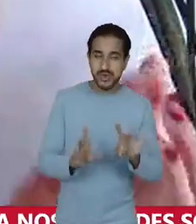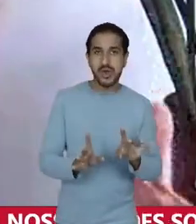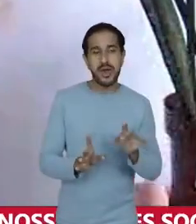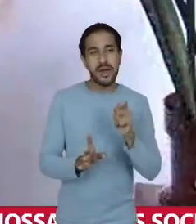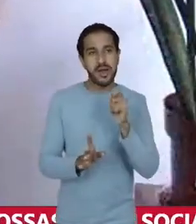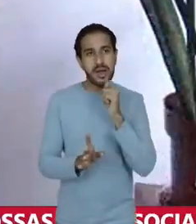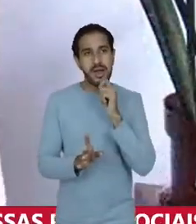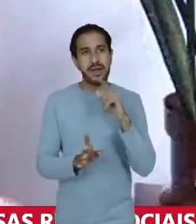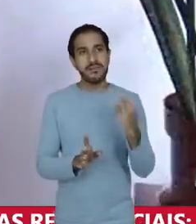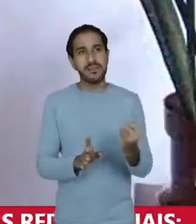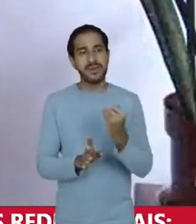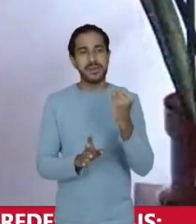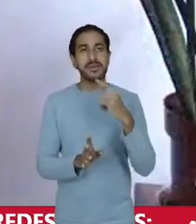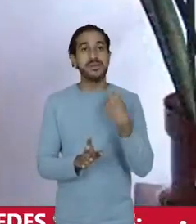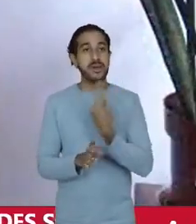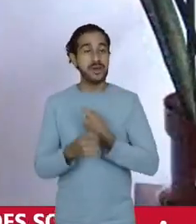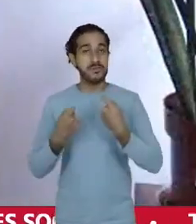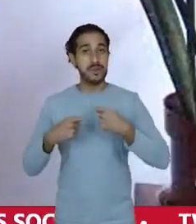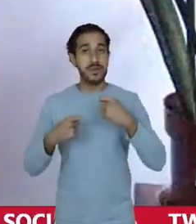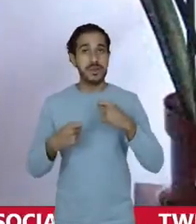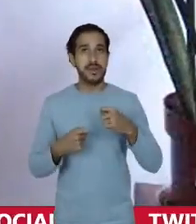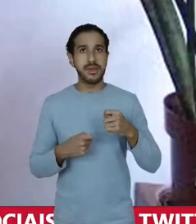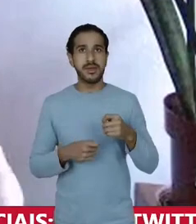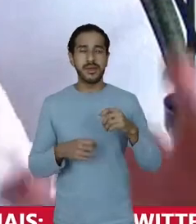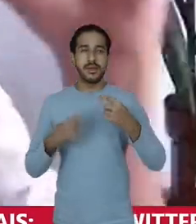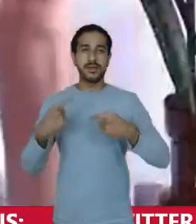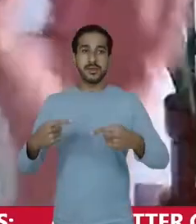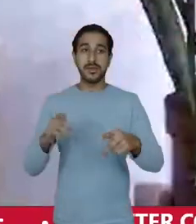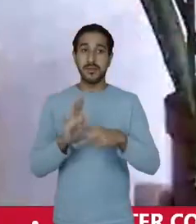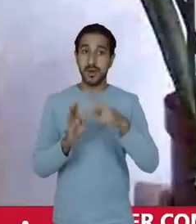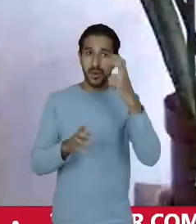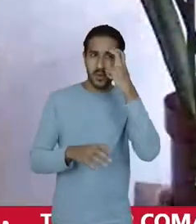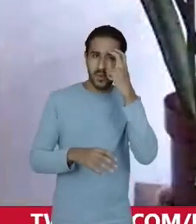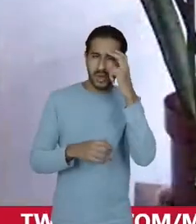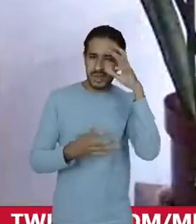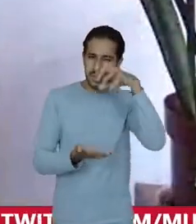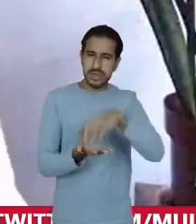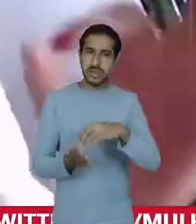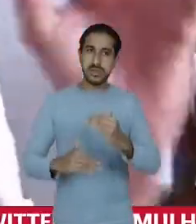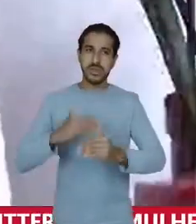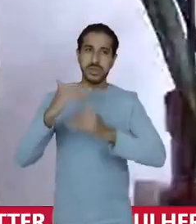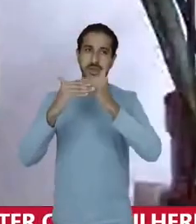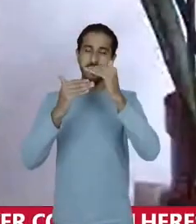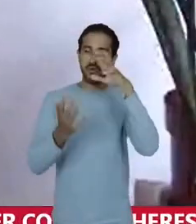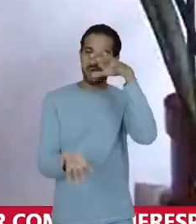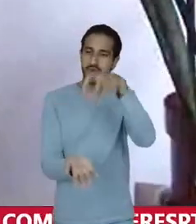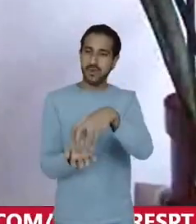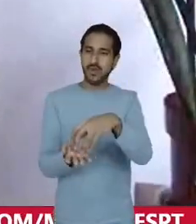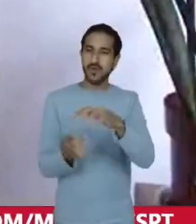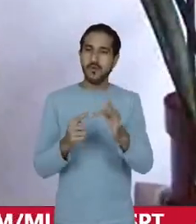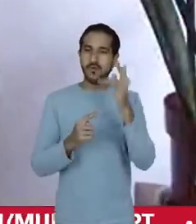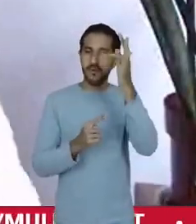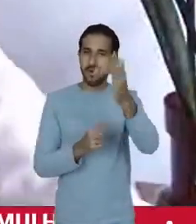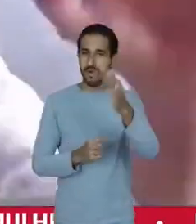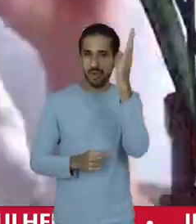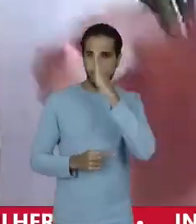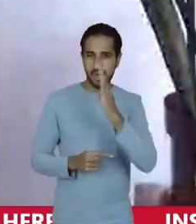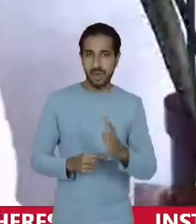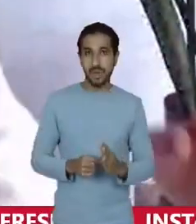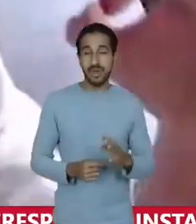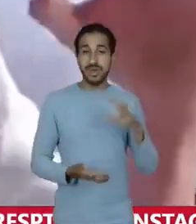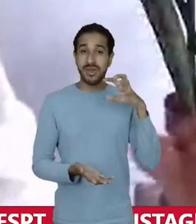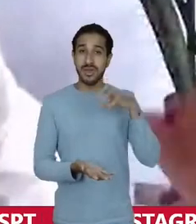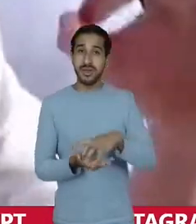ainda que fundamental. Nós precisamos colocar o debate da cultura no centro do desenvolvimento, no centro do futuro do Brasil,